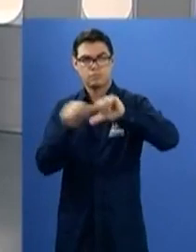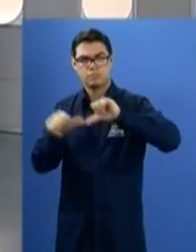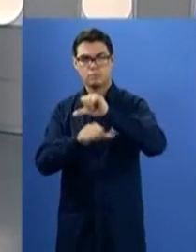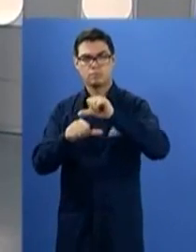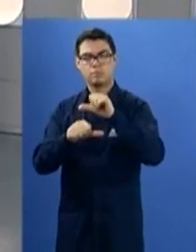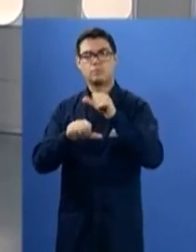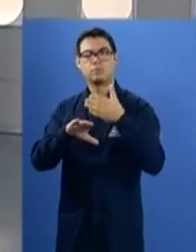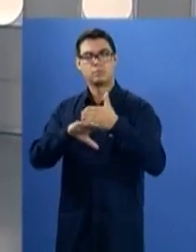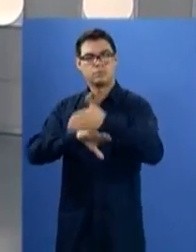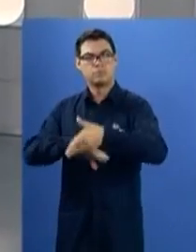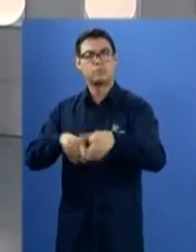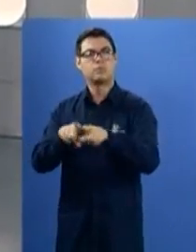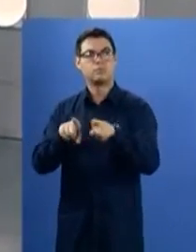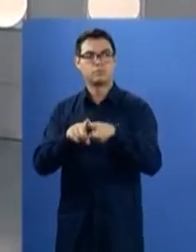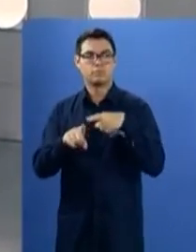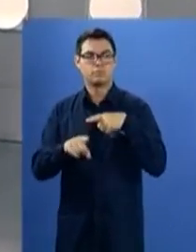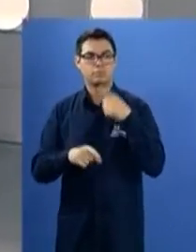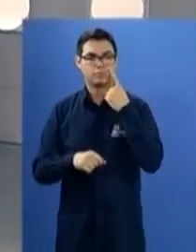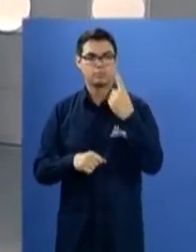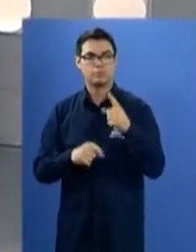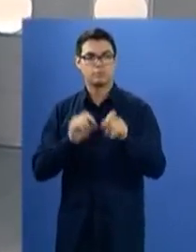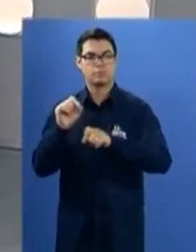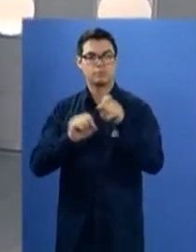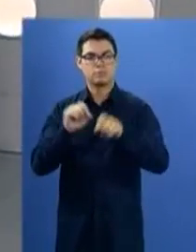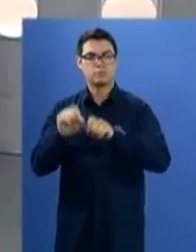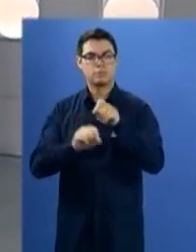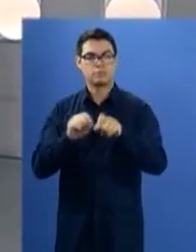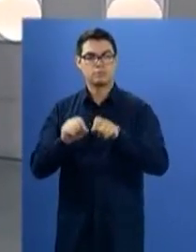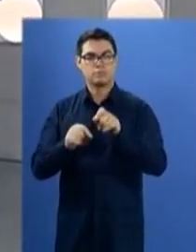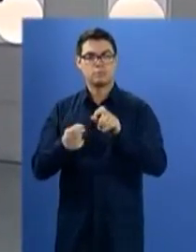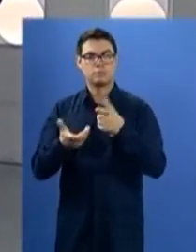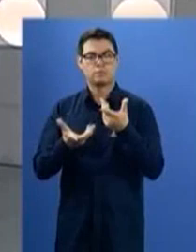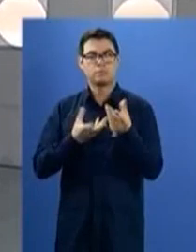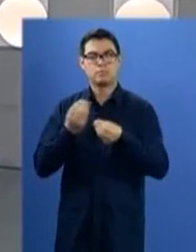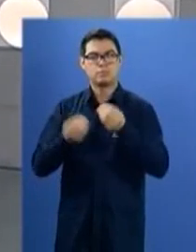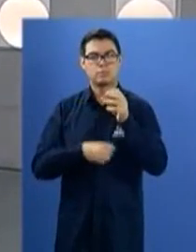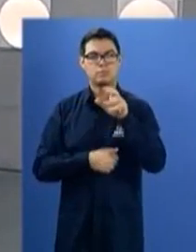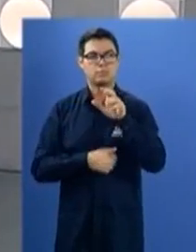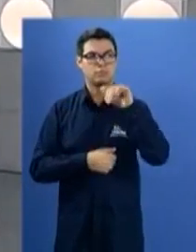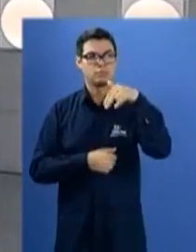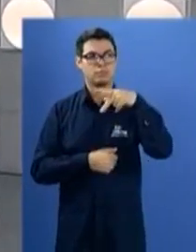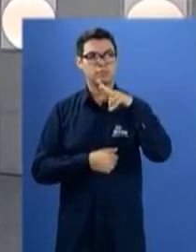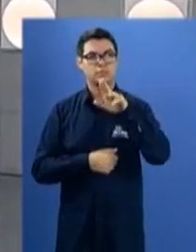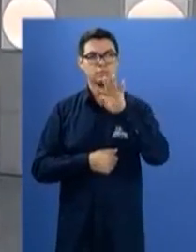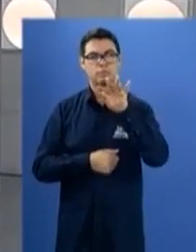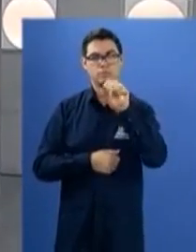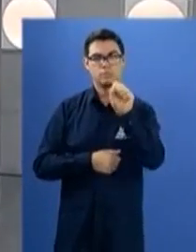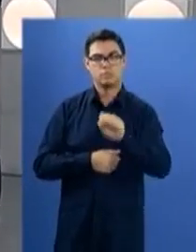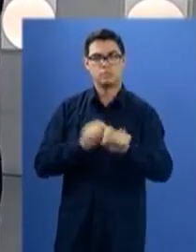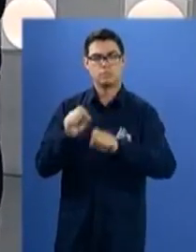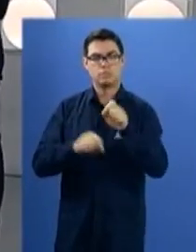transformação e as saídas. O que seriam essas entradas, esses inputs? Seriam, por exemplo,